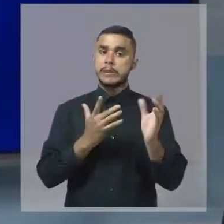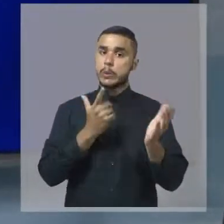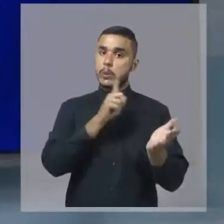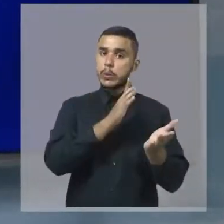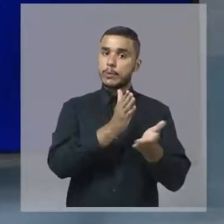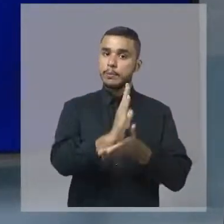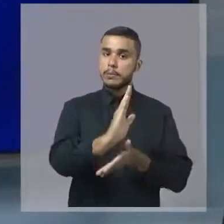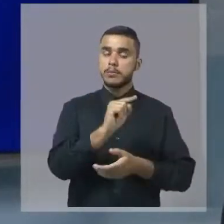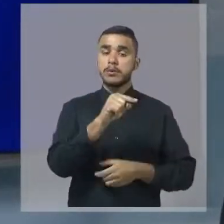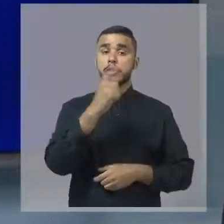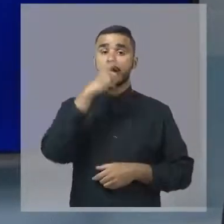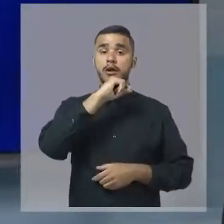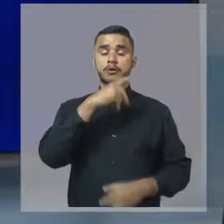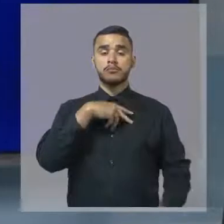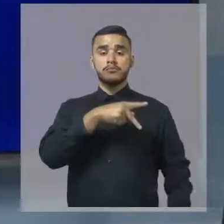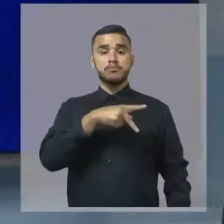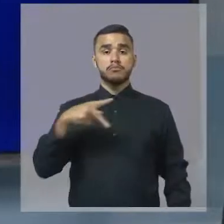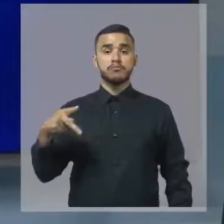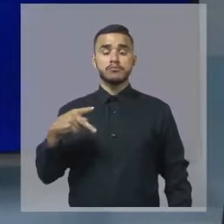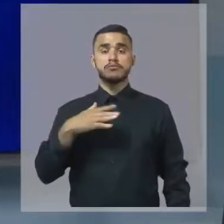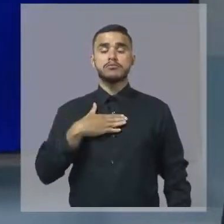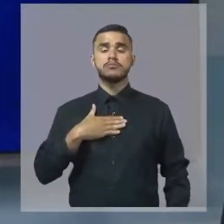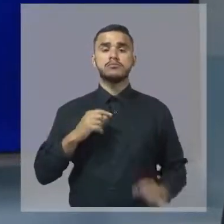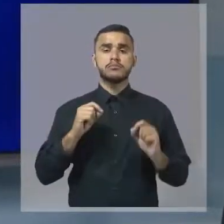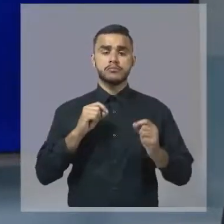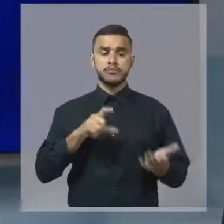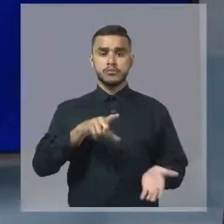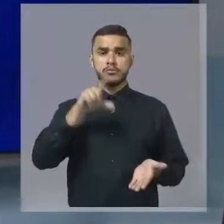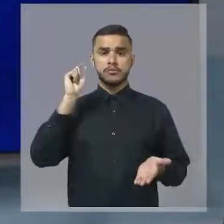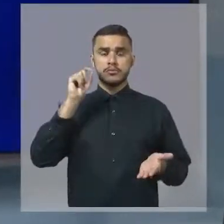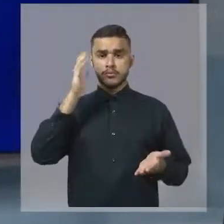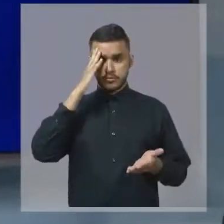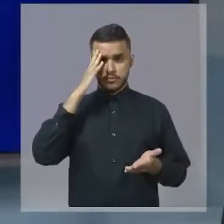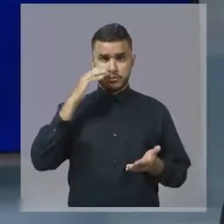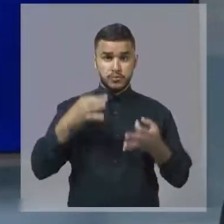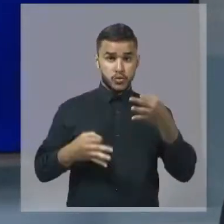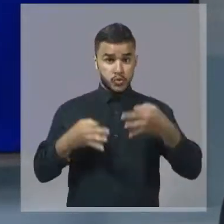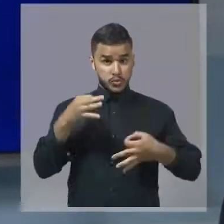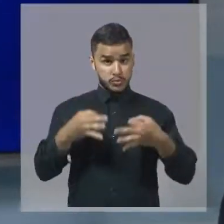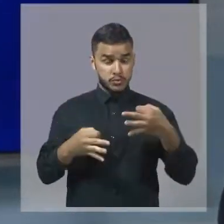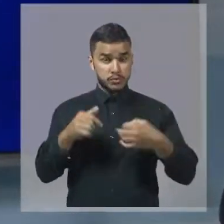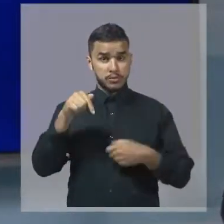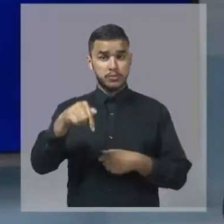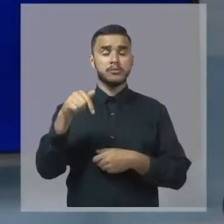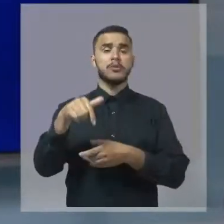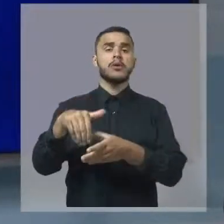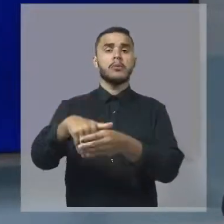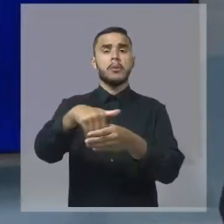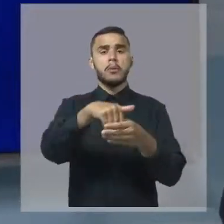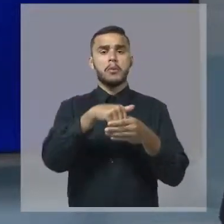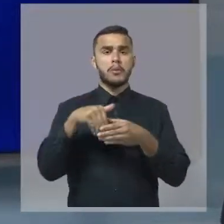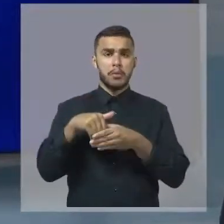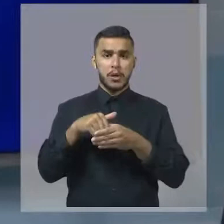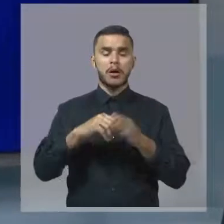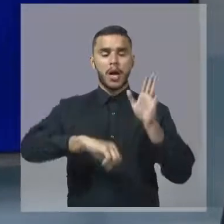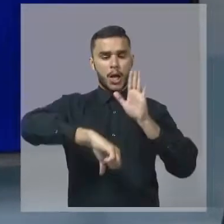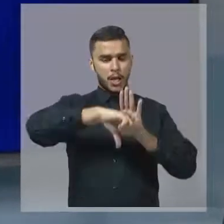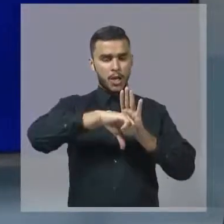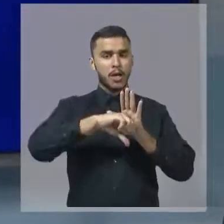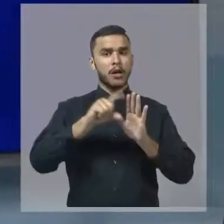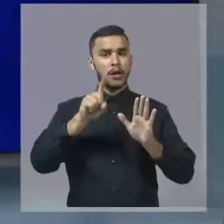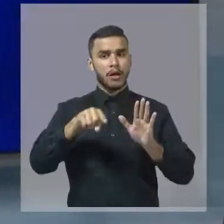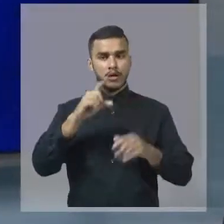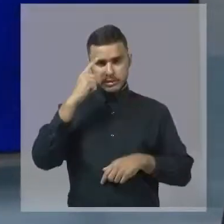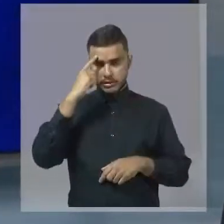Suprema Corte, mantendo sob a jurisdição da Justiça Eleitoral os crimes eleitorais e seus correlatos, como